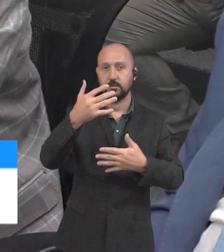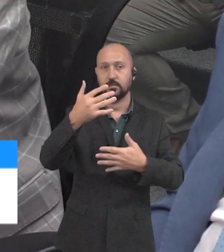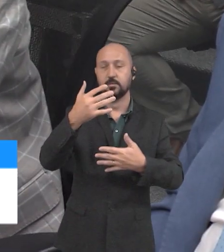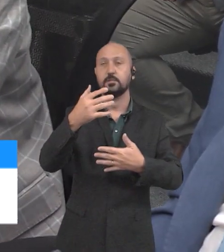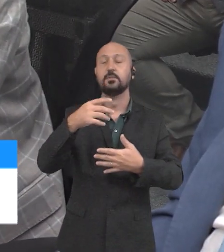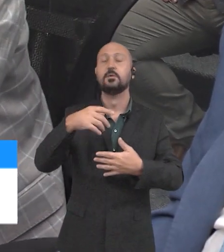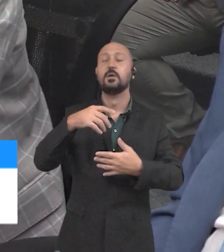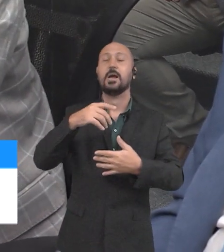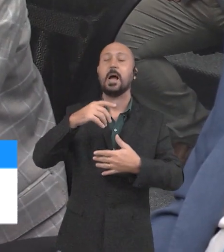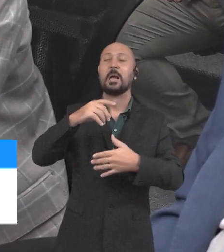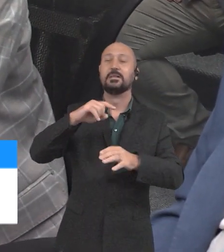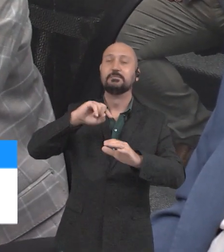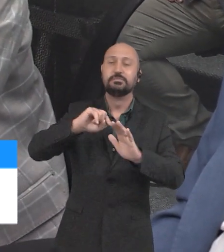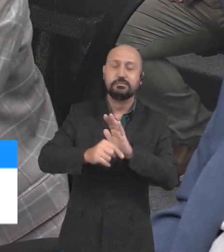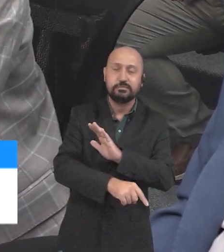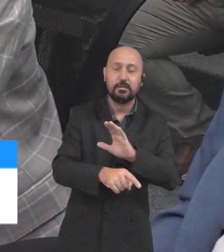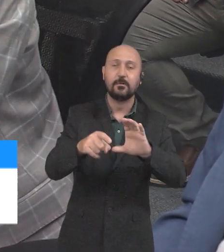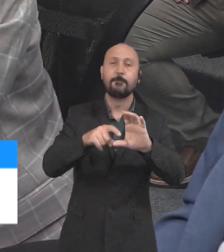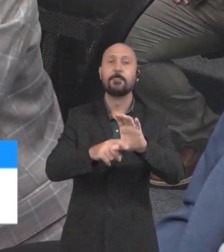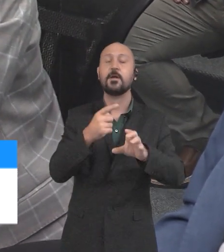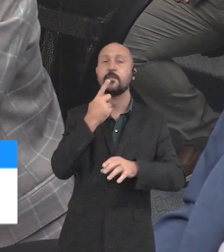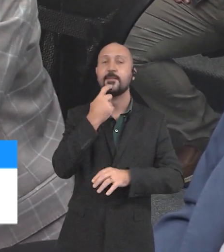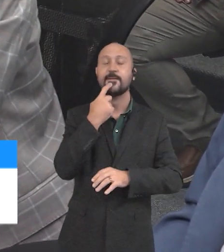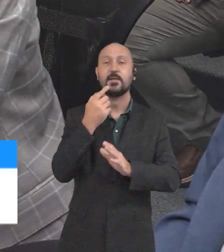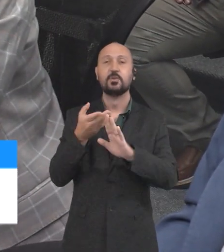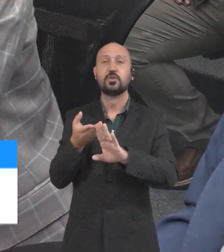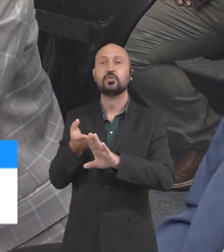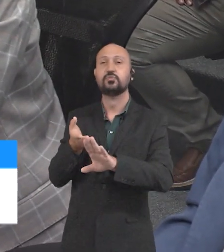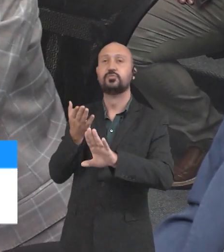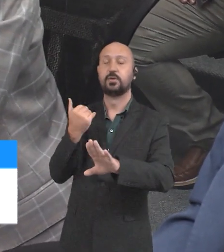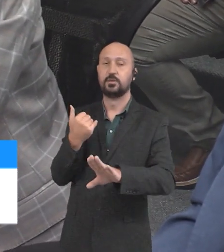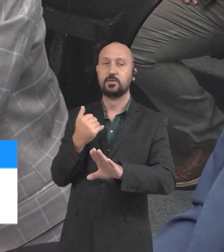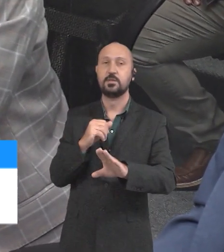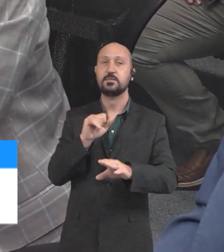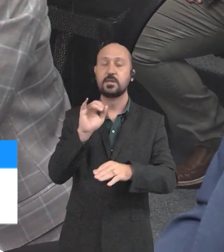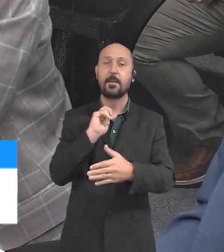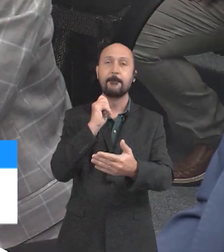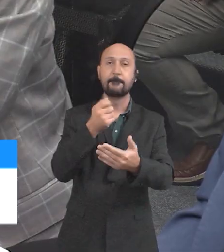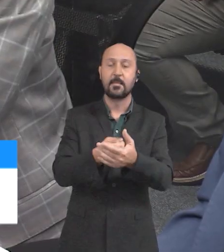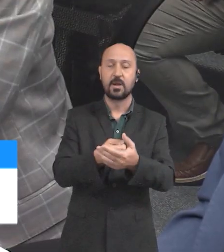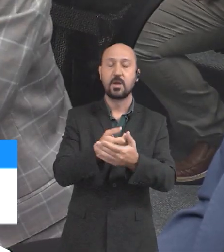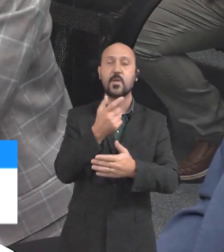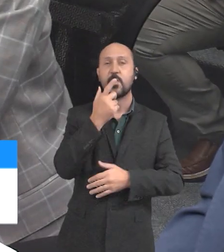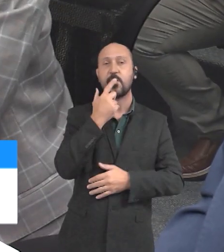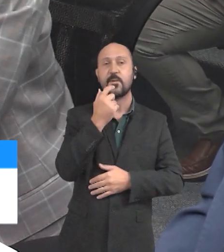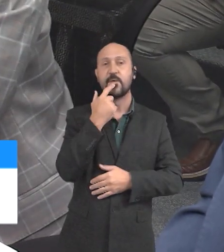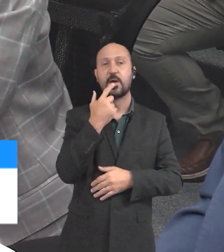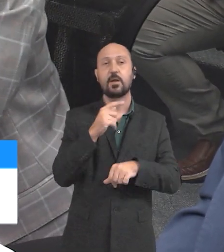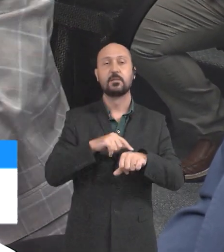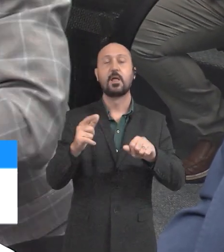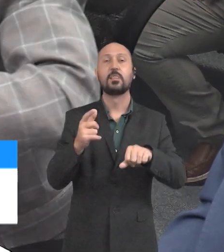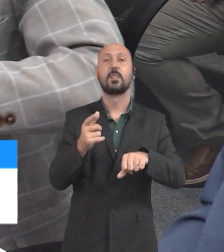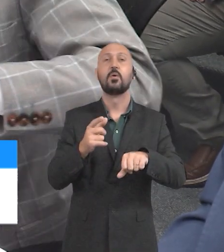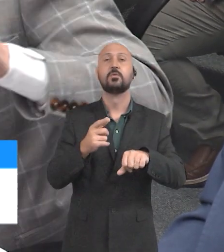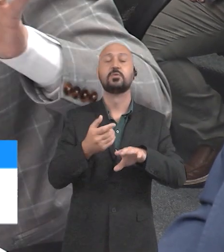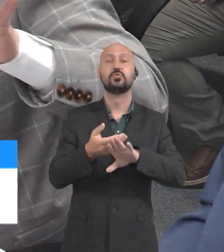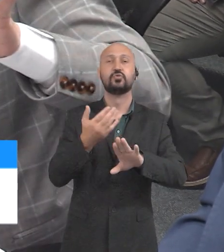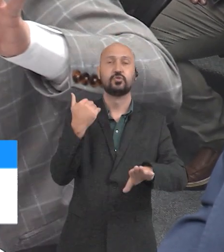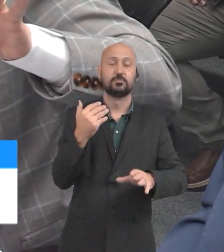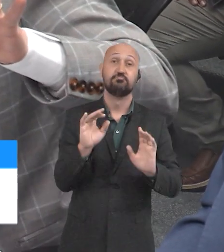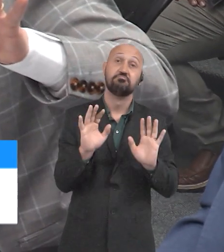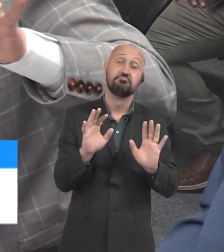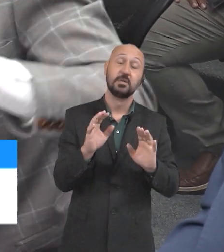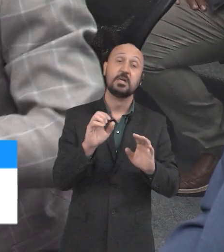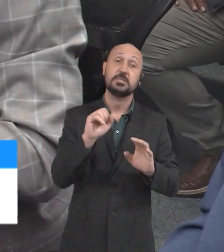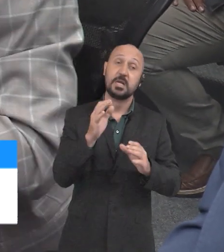na lista dos devedores contumazes, ele sai automaticamente. Se ele pagar o débito, ele já sai da